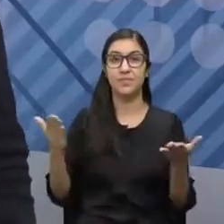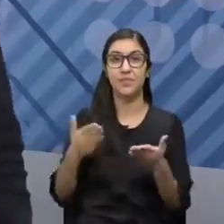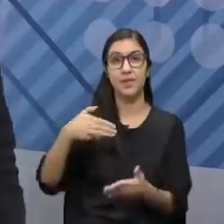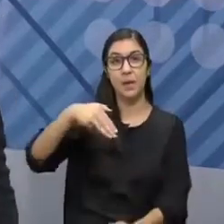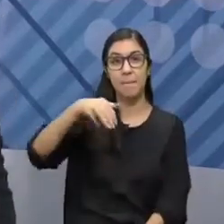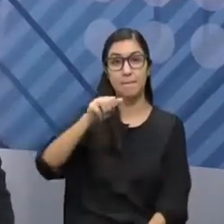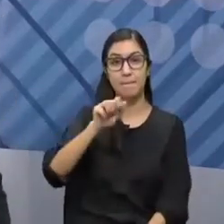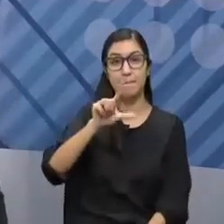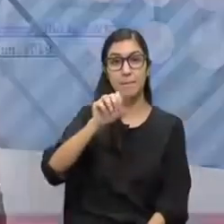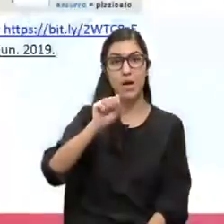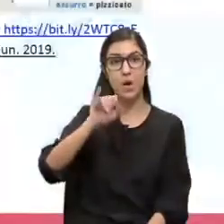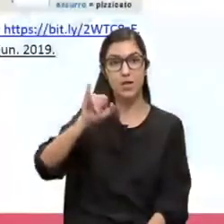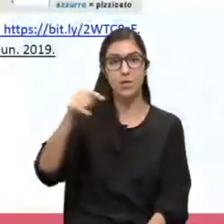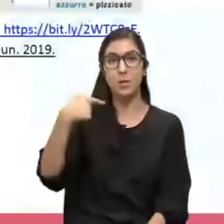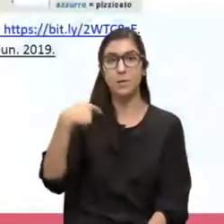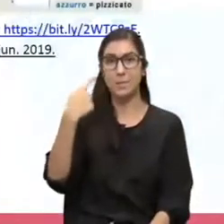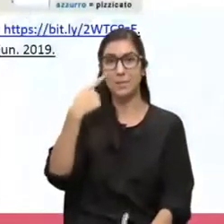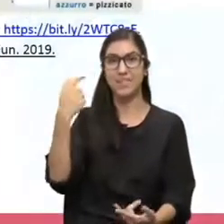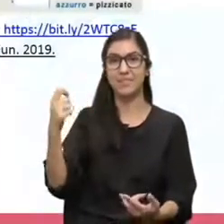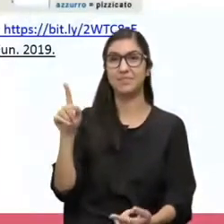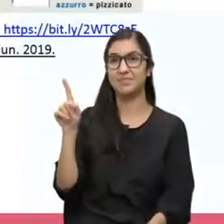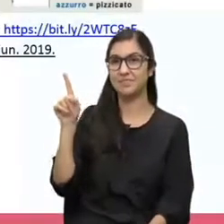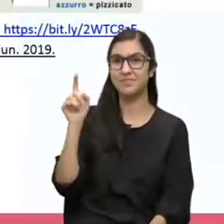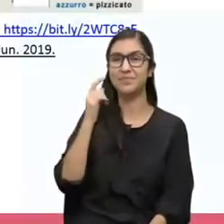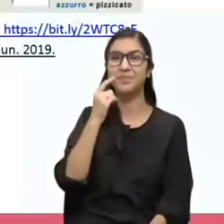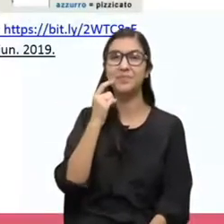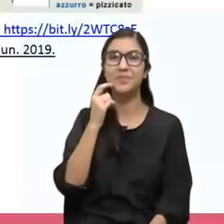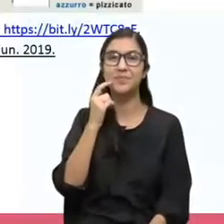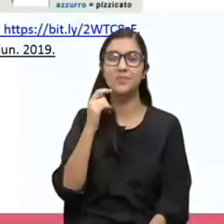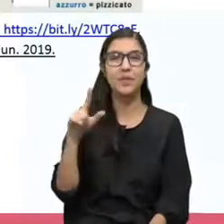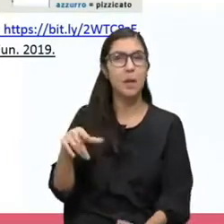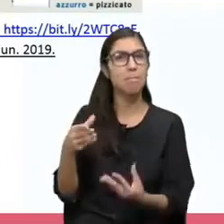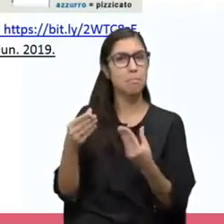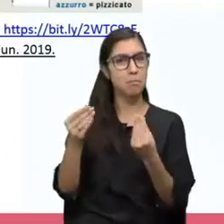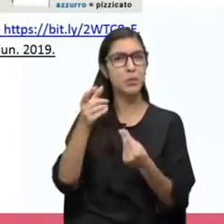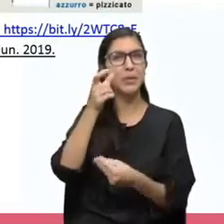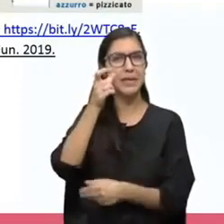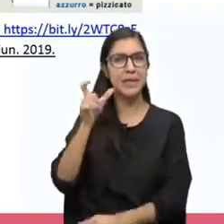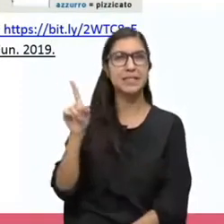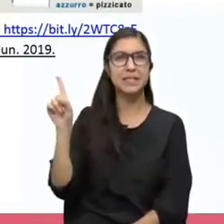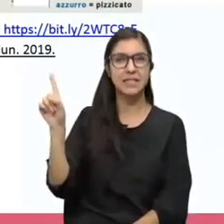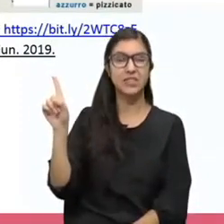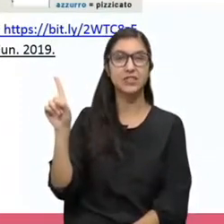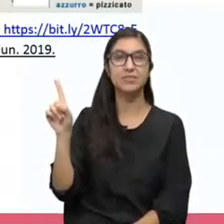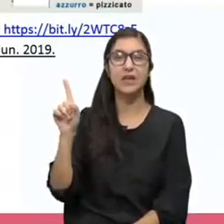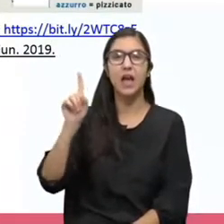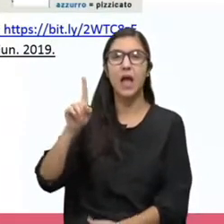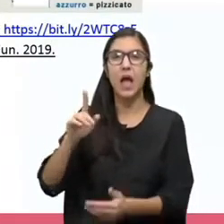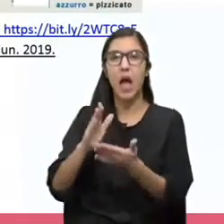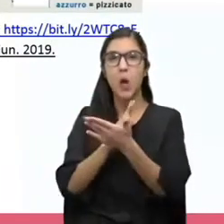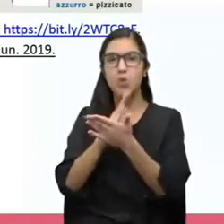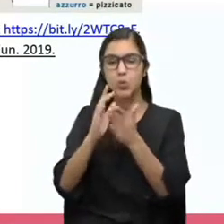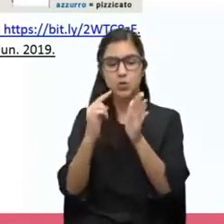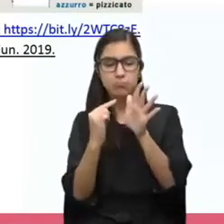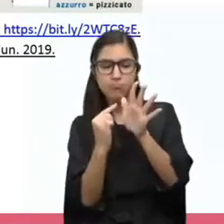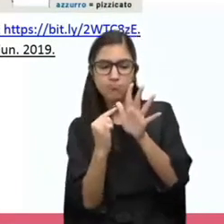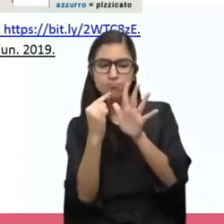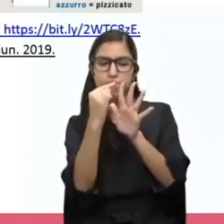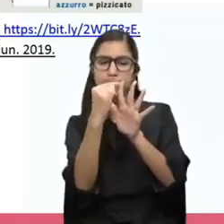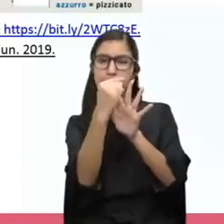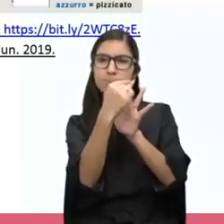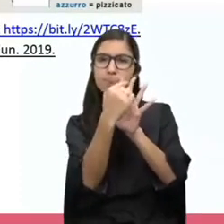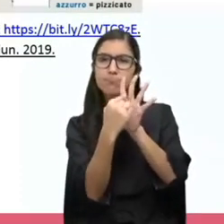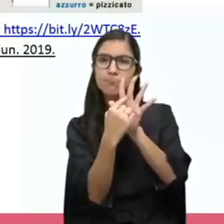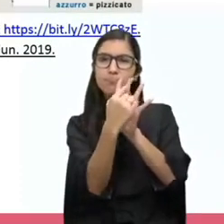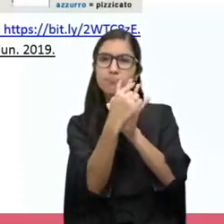Malossi, preciso ir para o quadro para mostrar para vocês, é muito interessante, são alguns pontos específicos onde